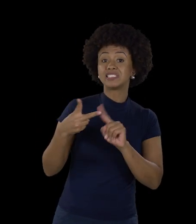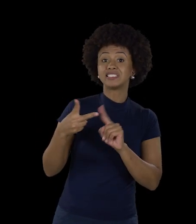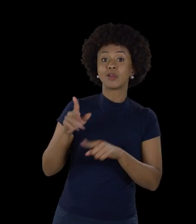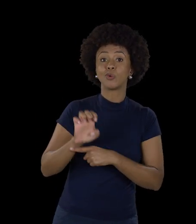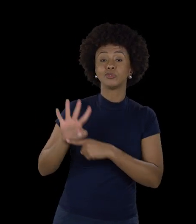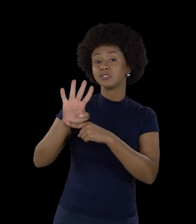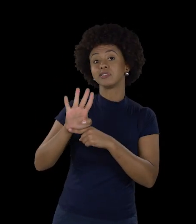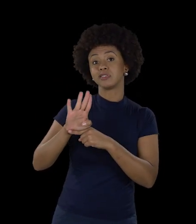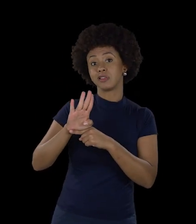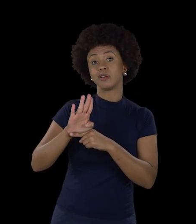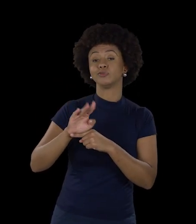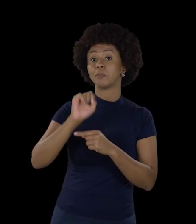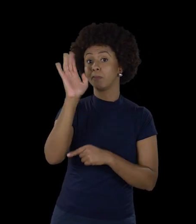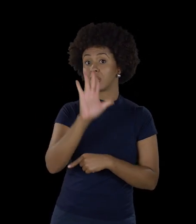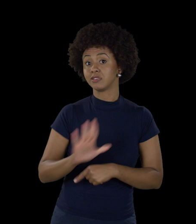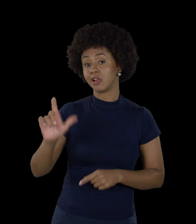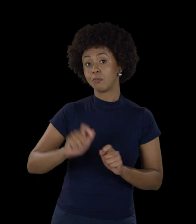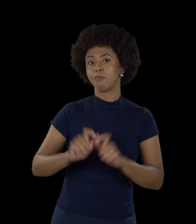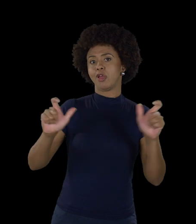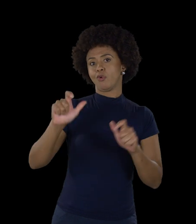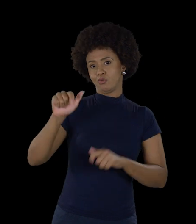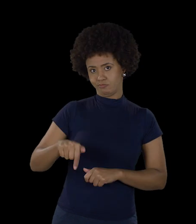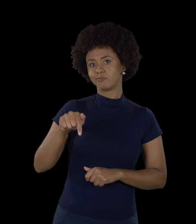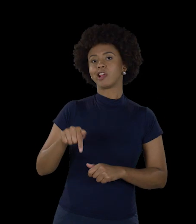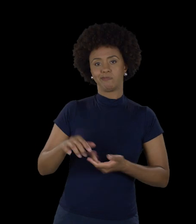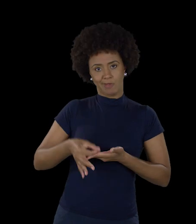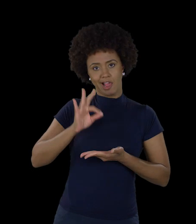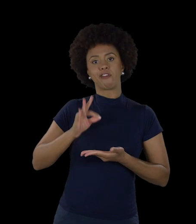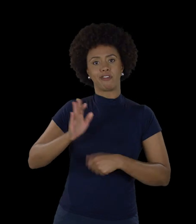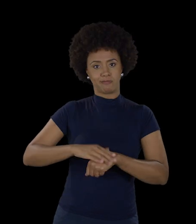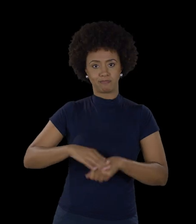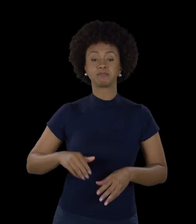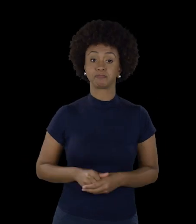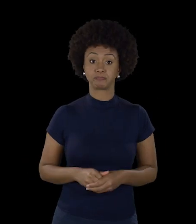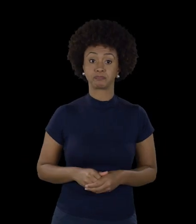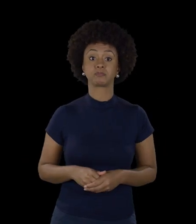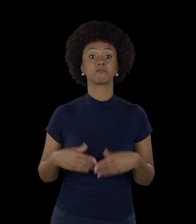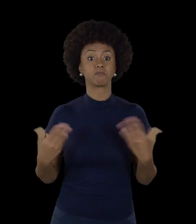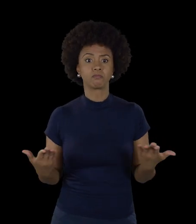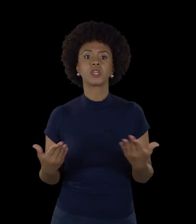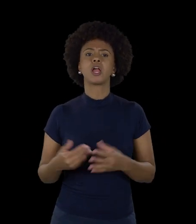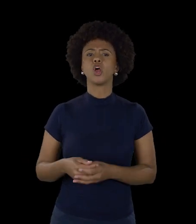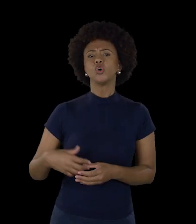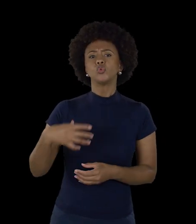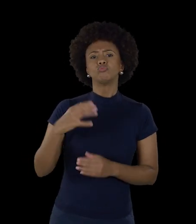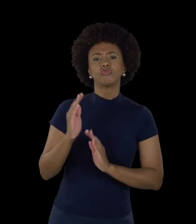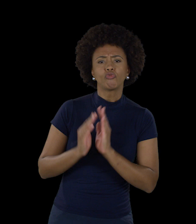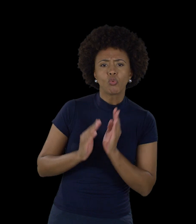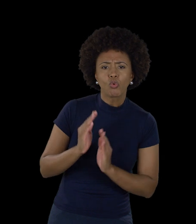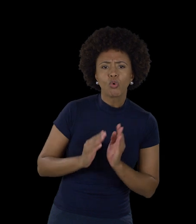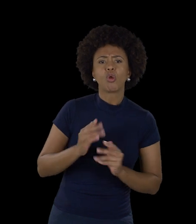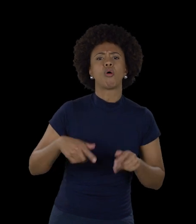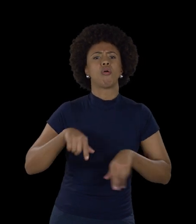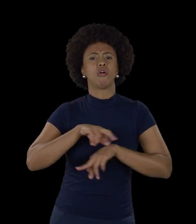se destaca como o segundo maior produtor brasileiro de café. A miscigenação de povos capixabas